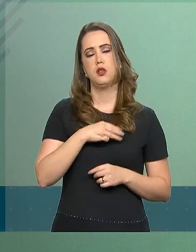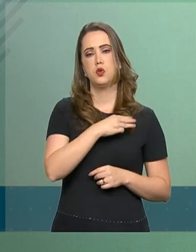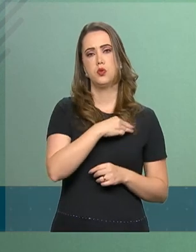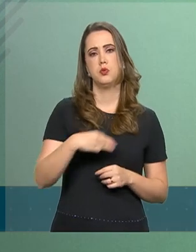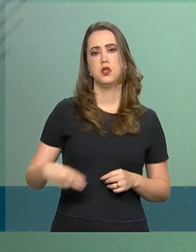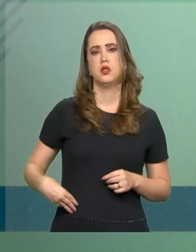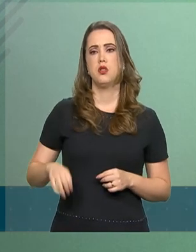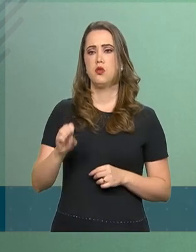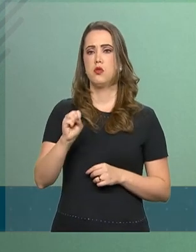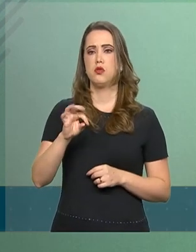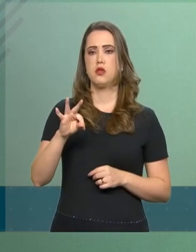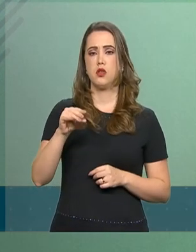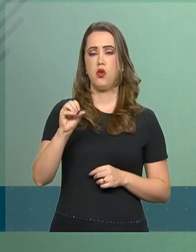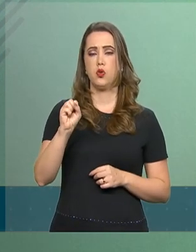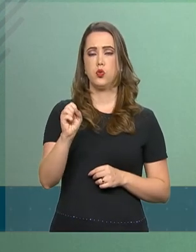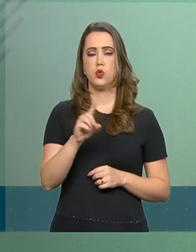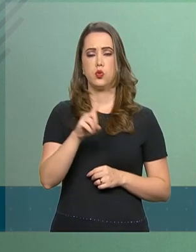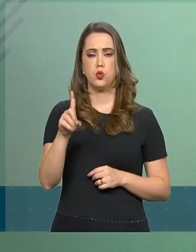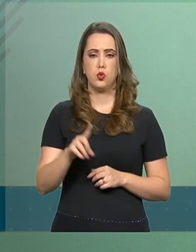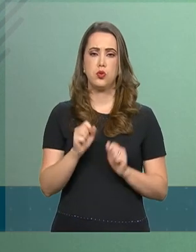assessoria dele